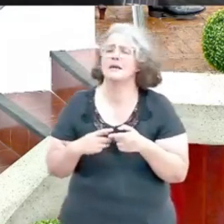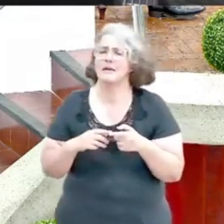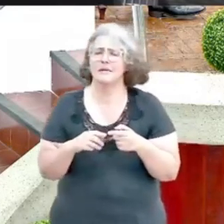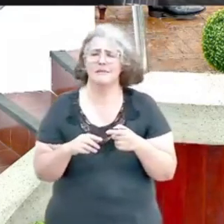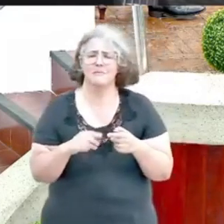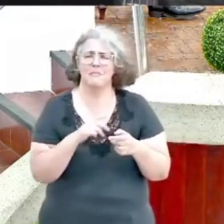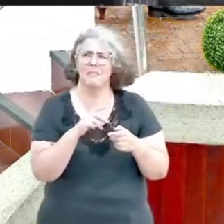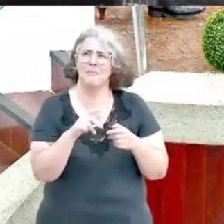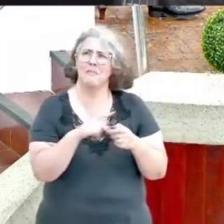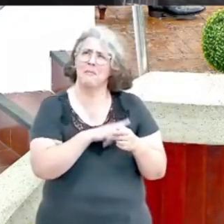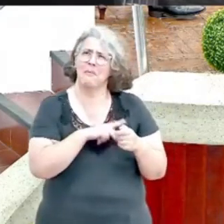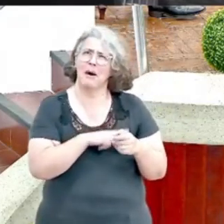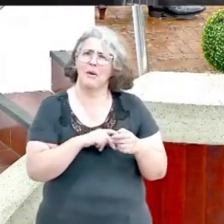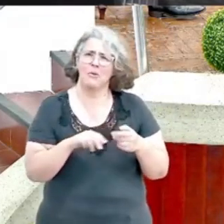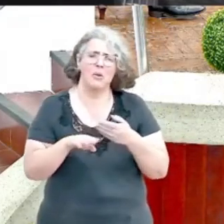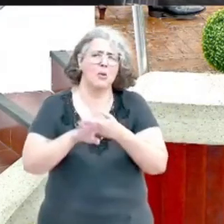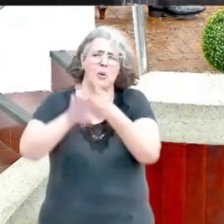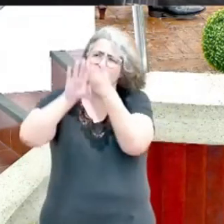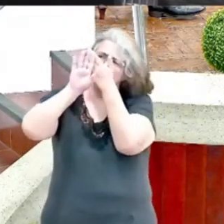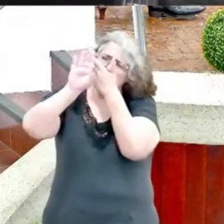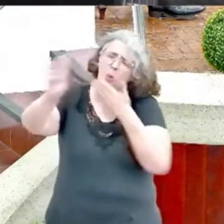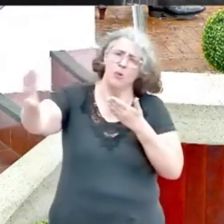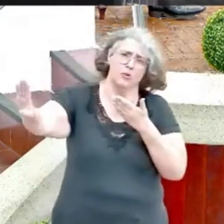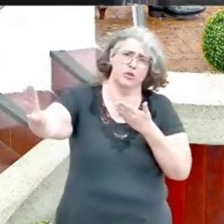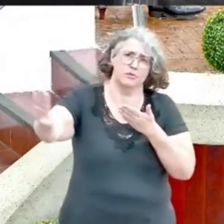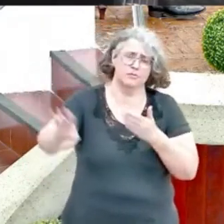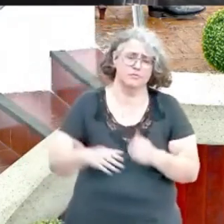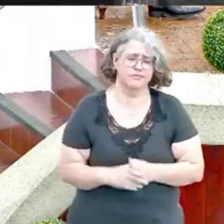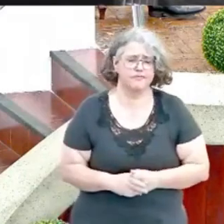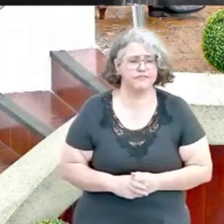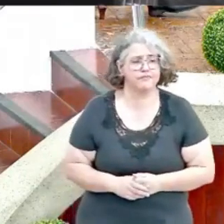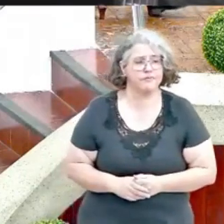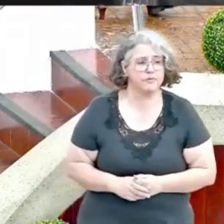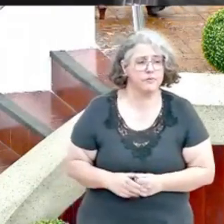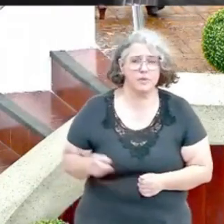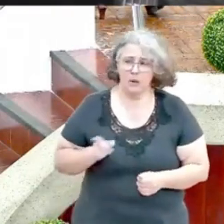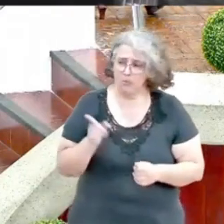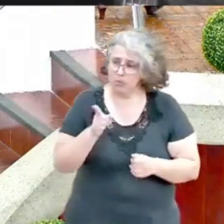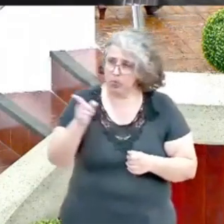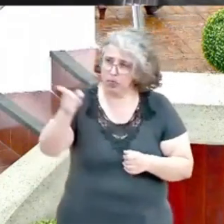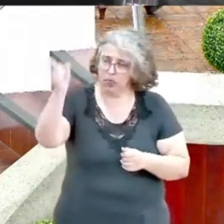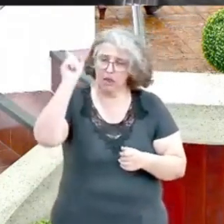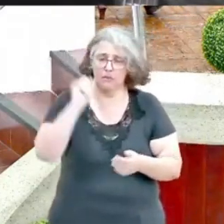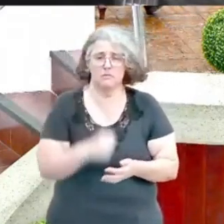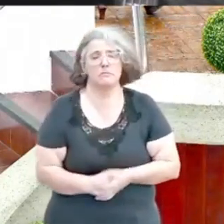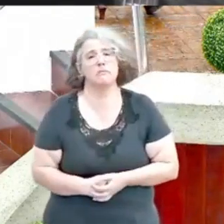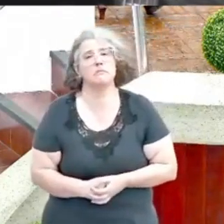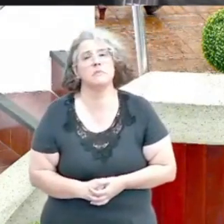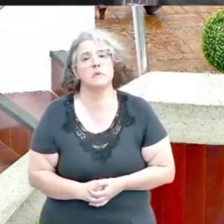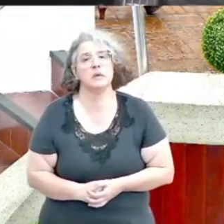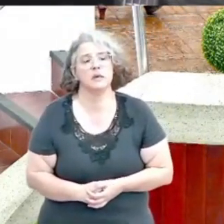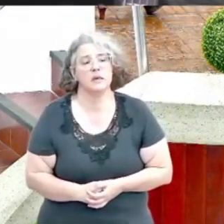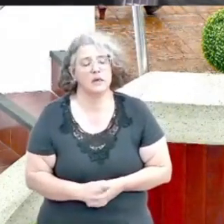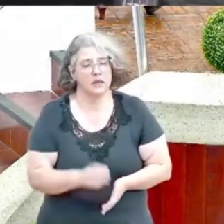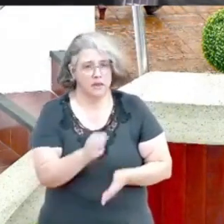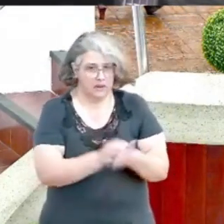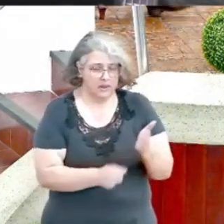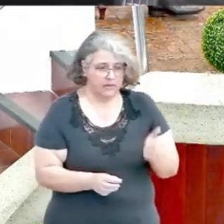já vimos nessa caminhada que temos feito pela primeira epístola de Paulo aos Tessalonicenses. Lá em Atos